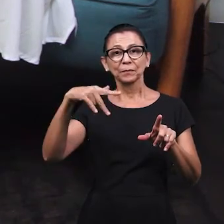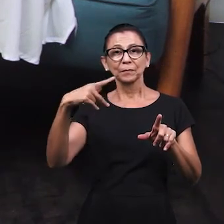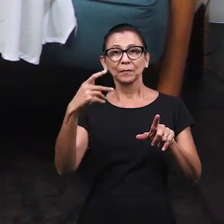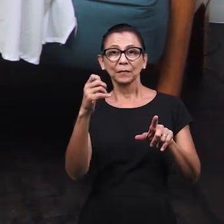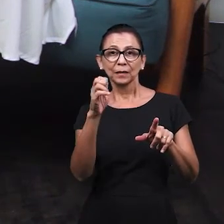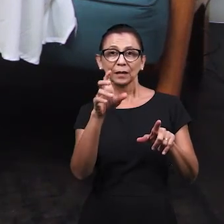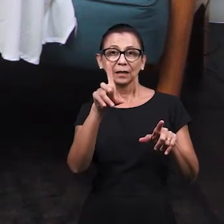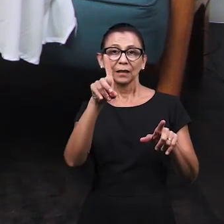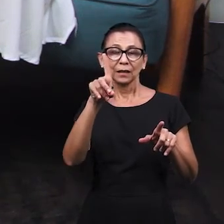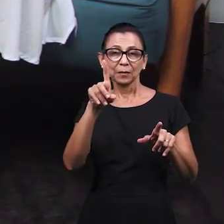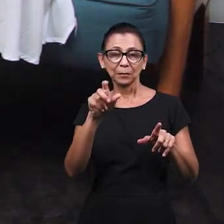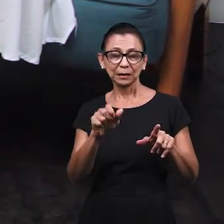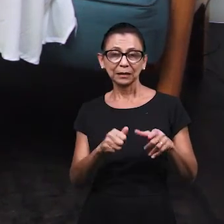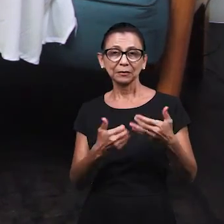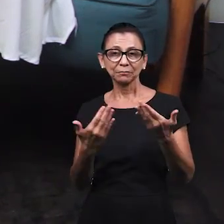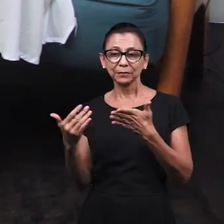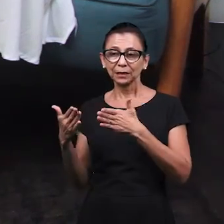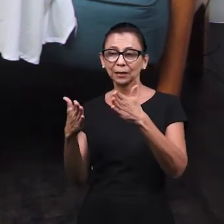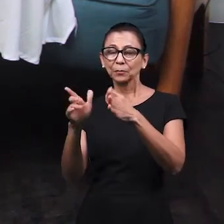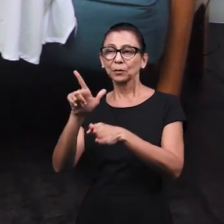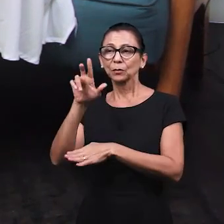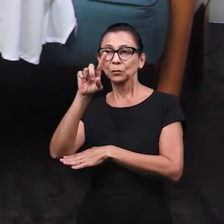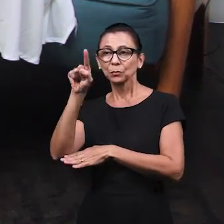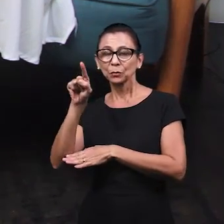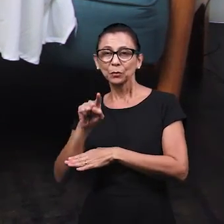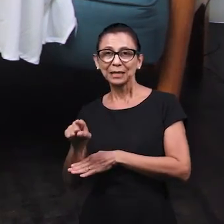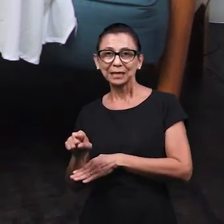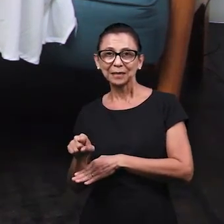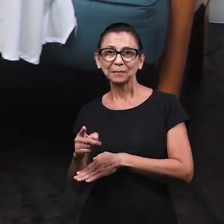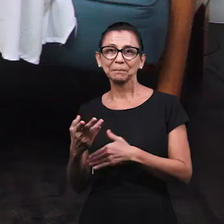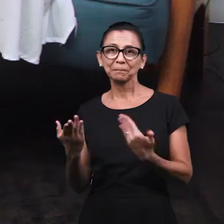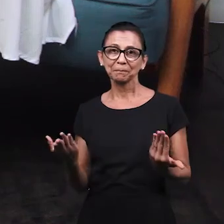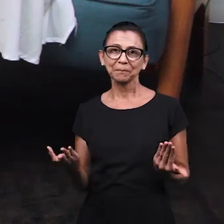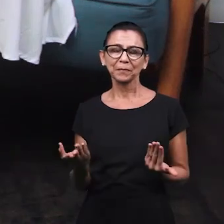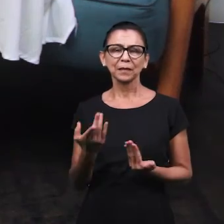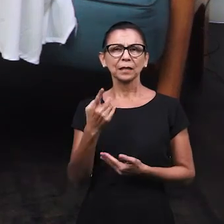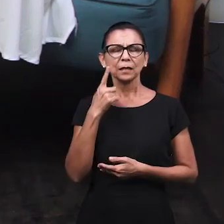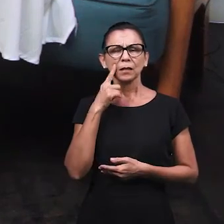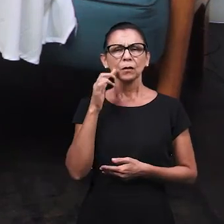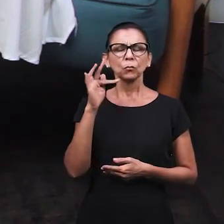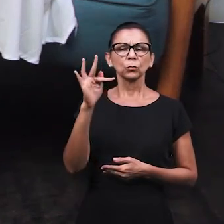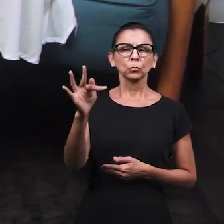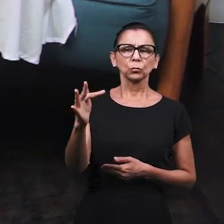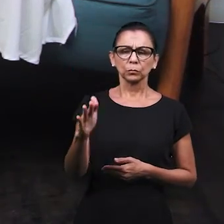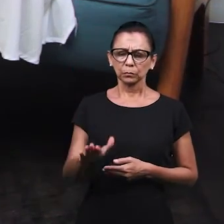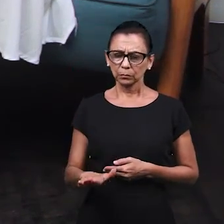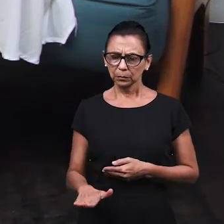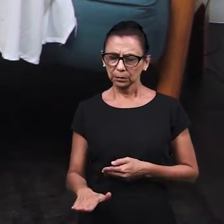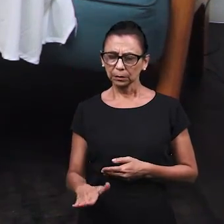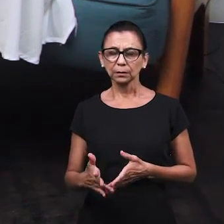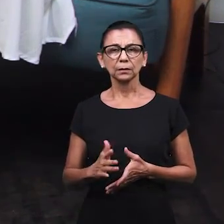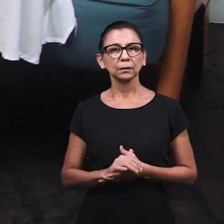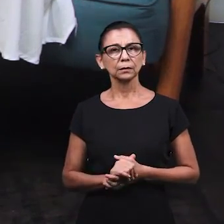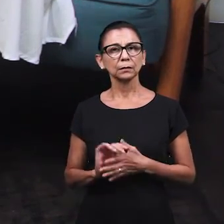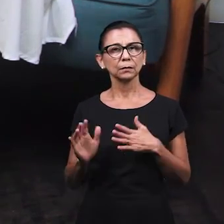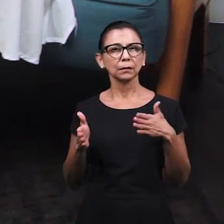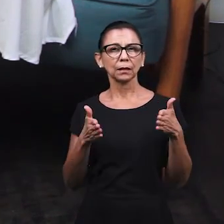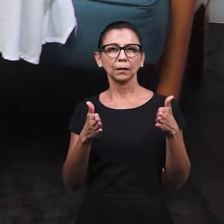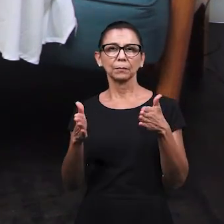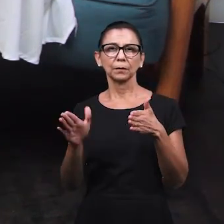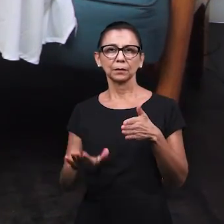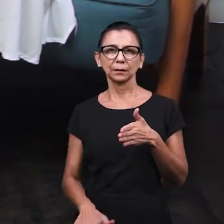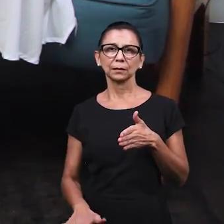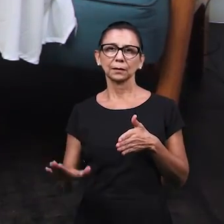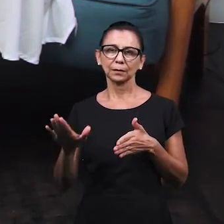Quando a gente vê a criança com o que ela tem diante dela, o seu futuro, o seu crescimento,